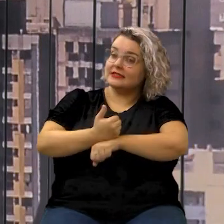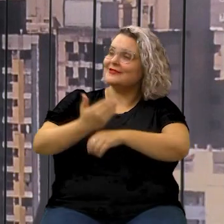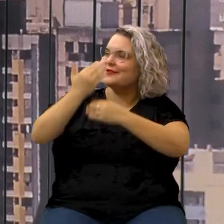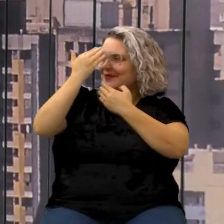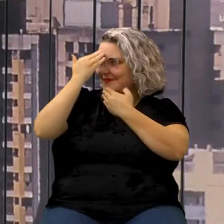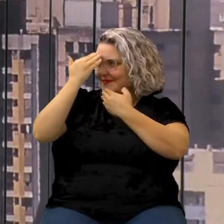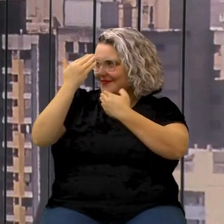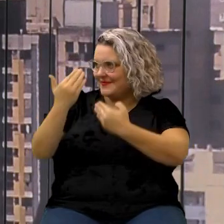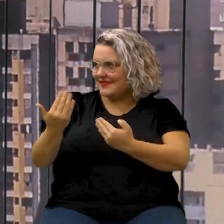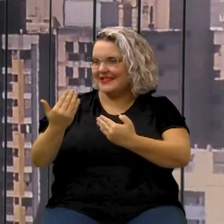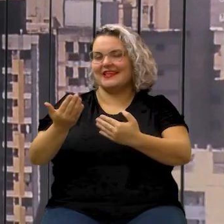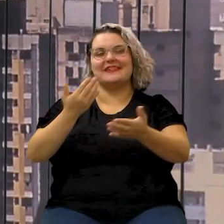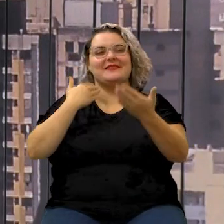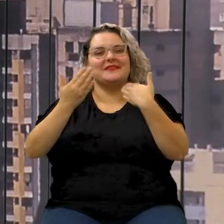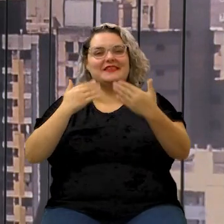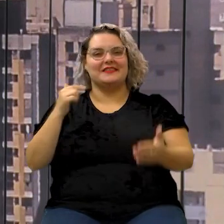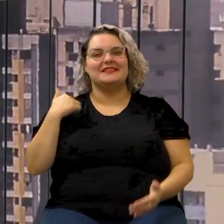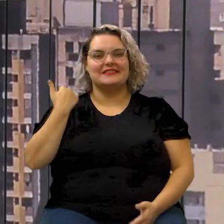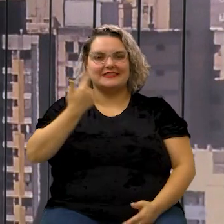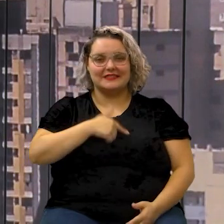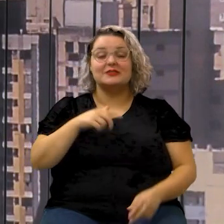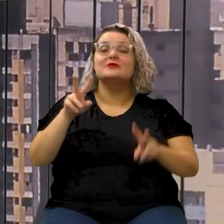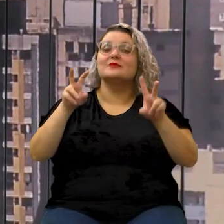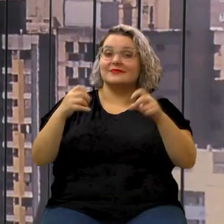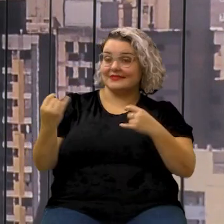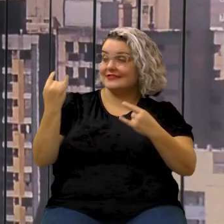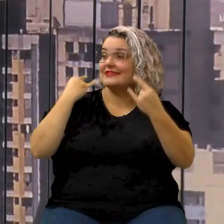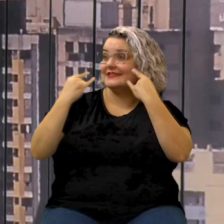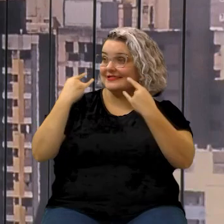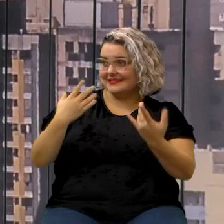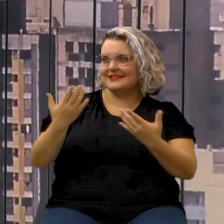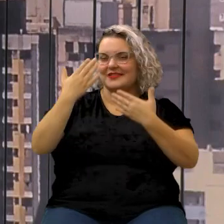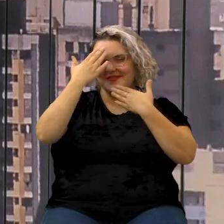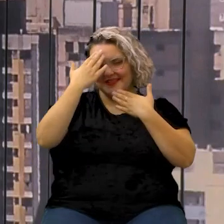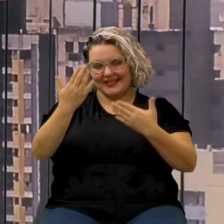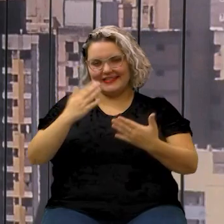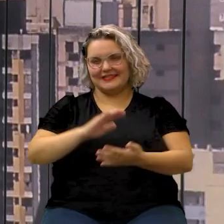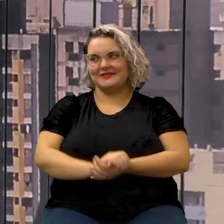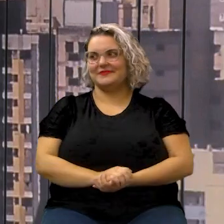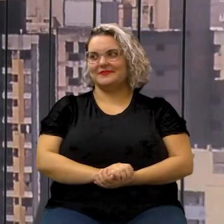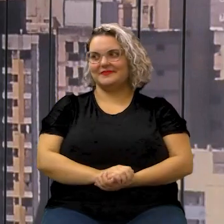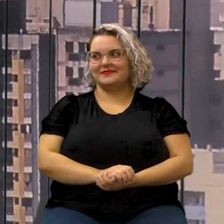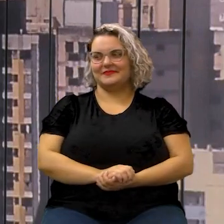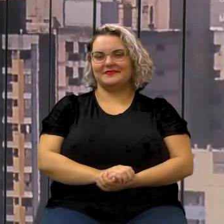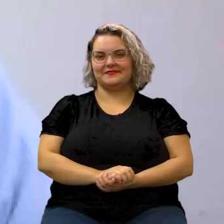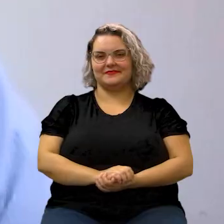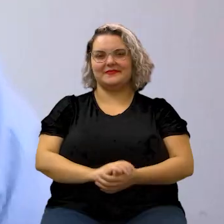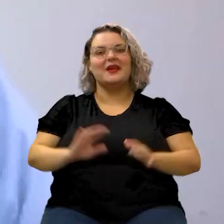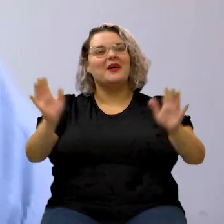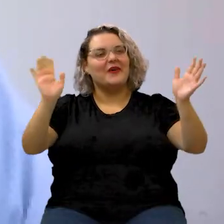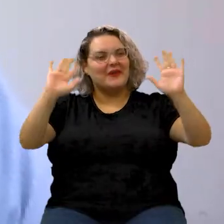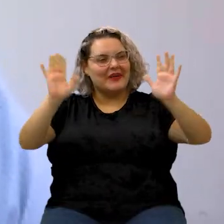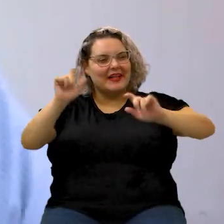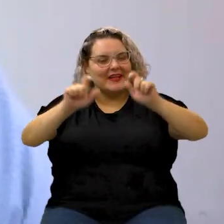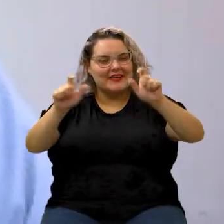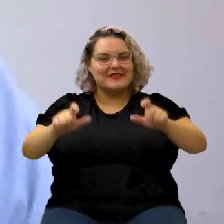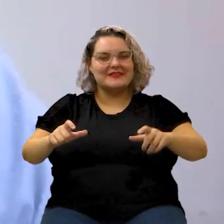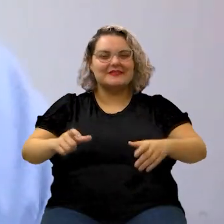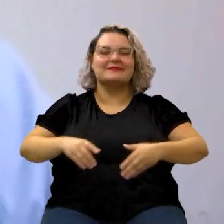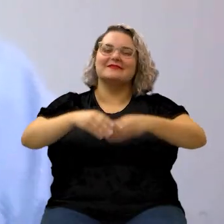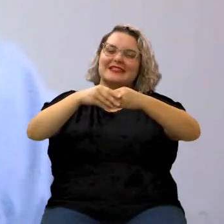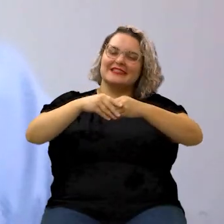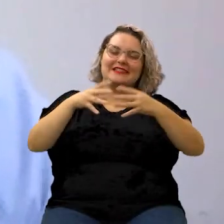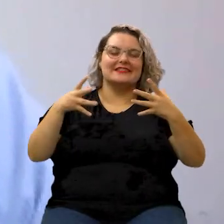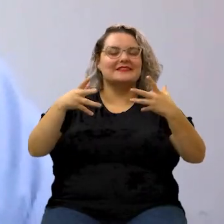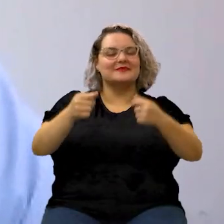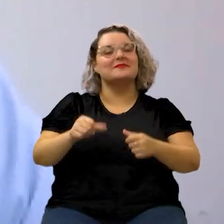Por falar com a gente sobre esse assunto que interessa, né? Muito obrigada. Olá, pessoal. Saudações a